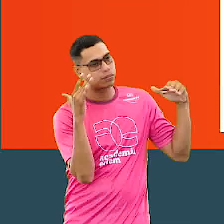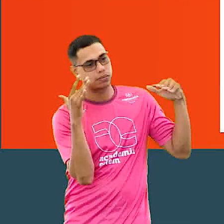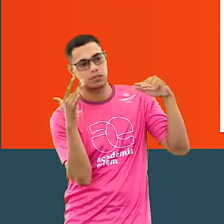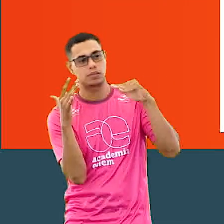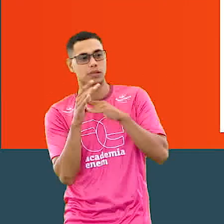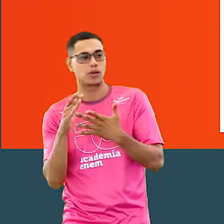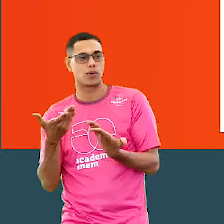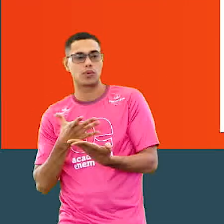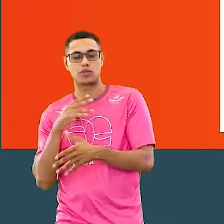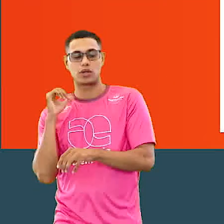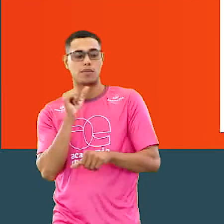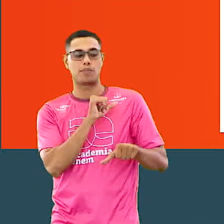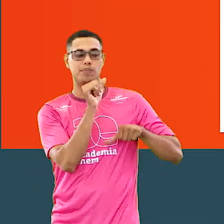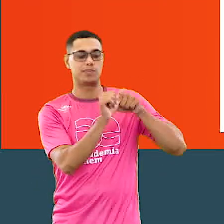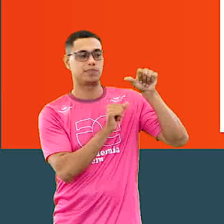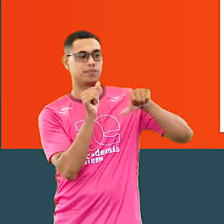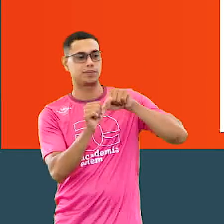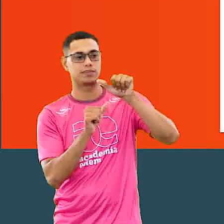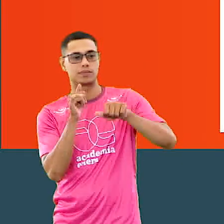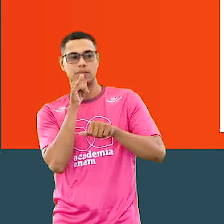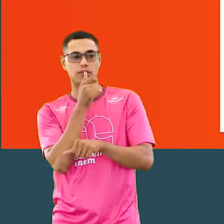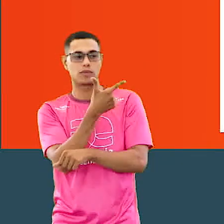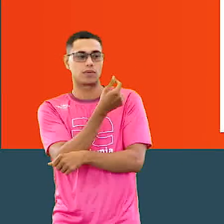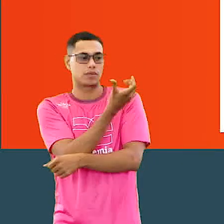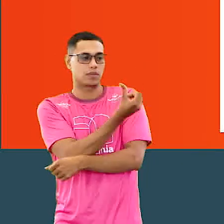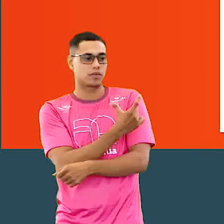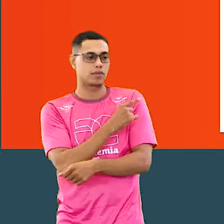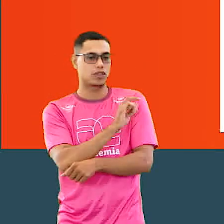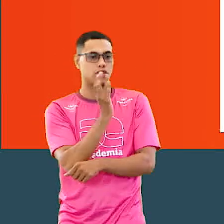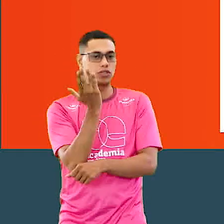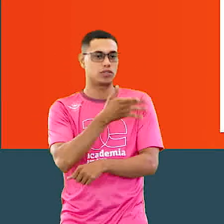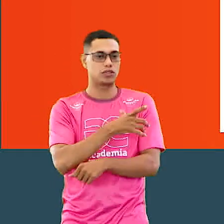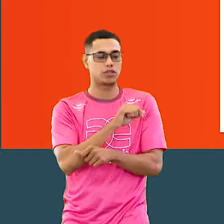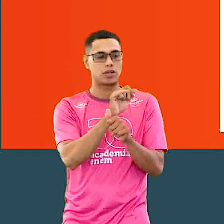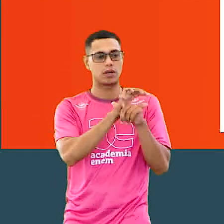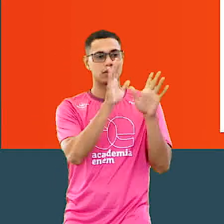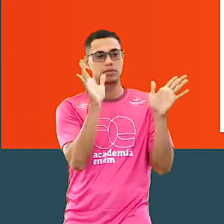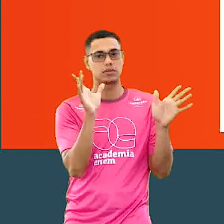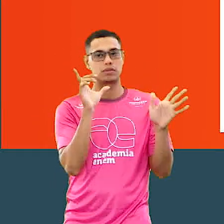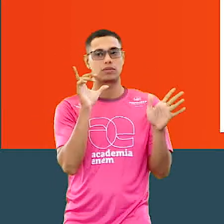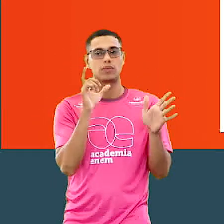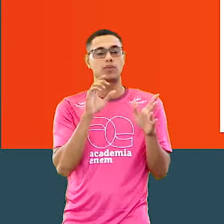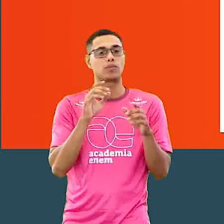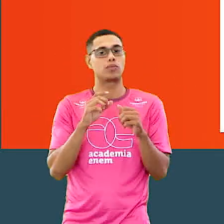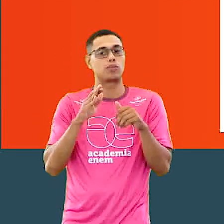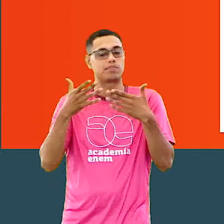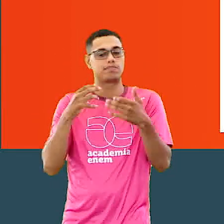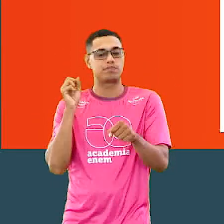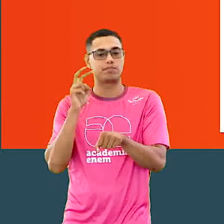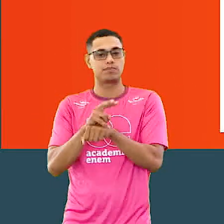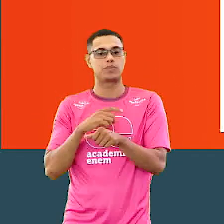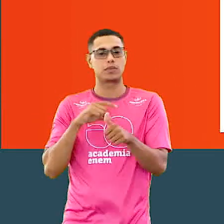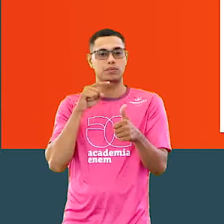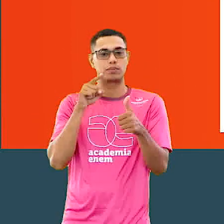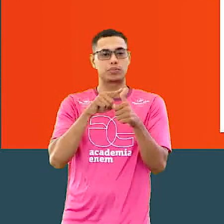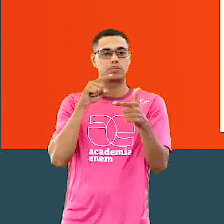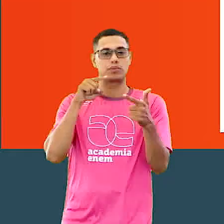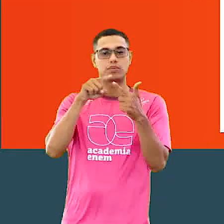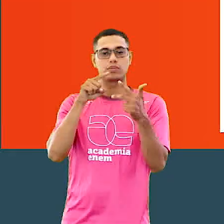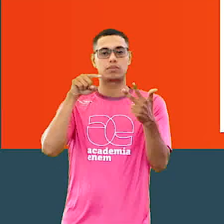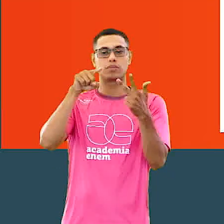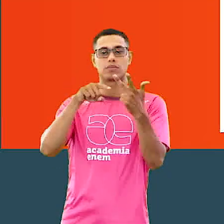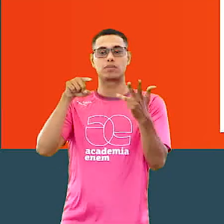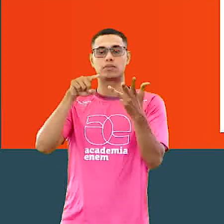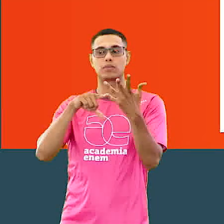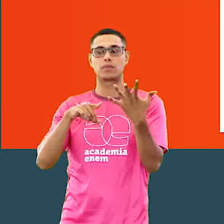alterações. Em 2016, ficou claro, específico, quais as vagas que seriam dos PCDs.